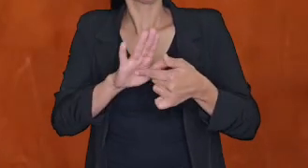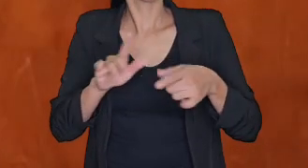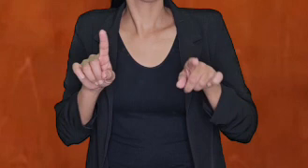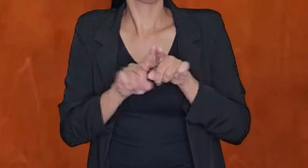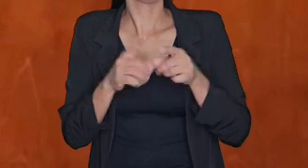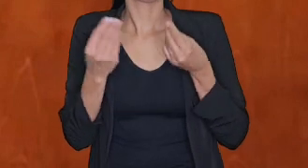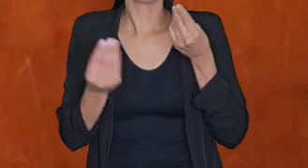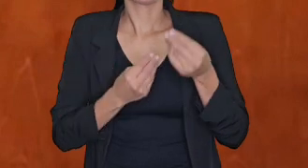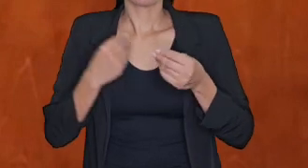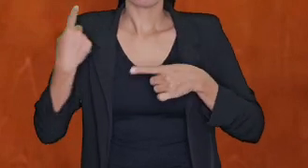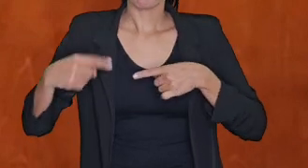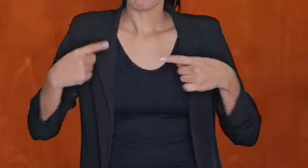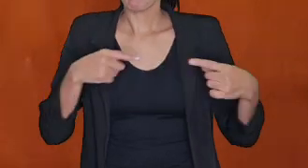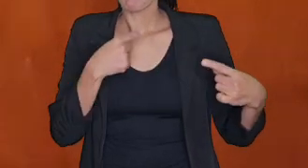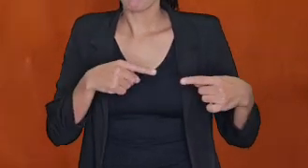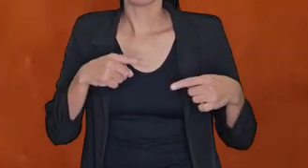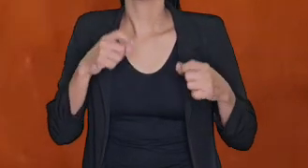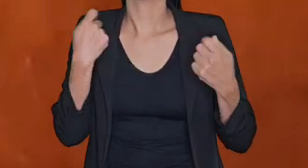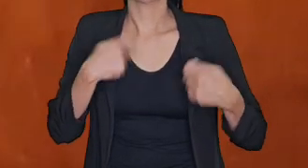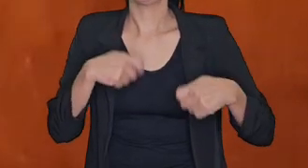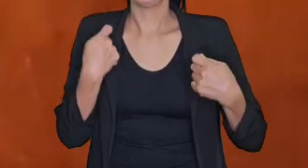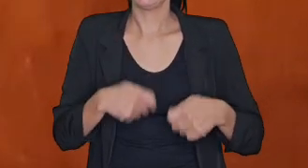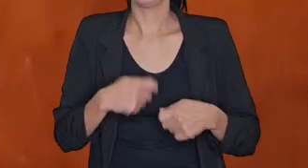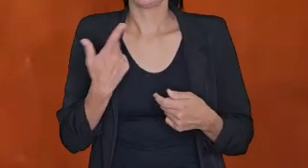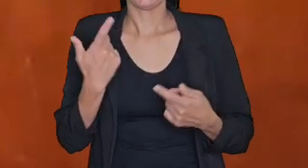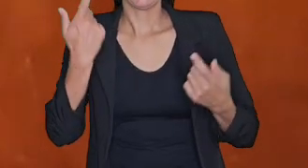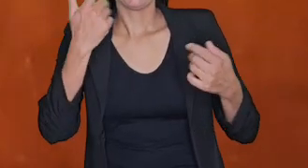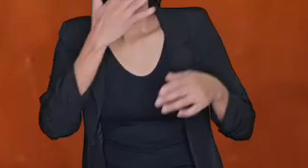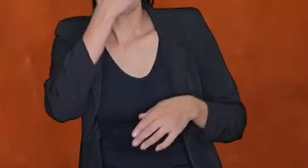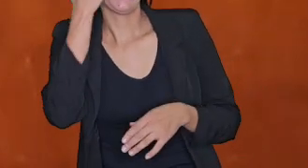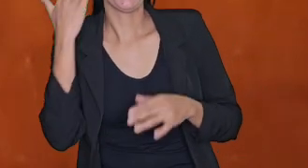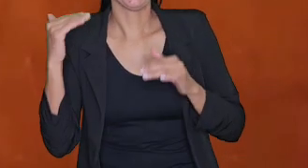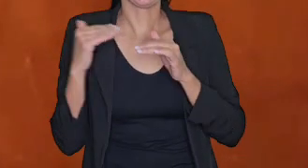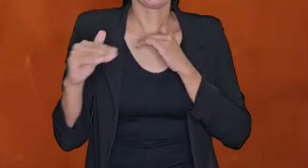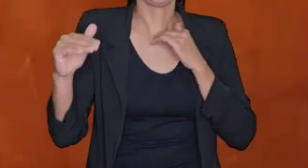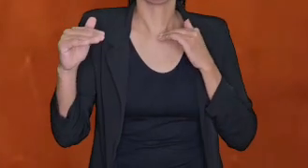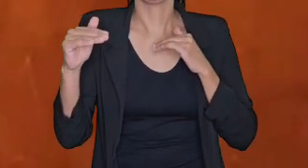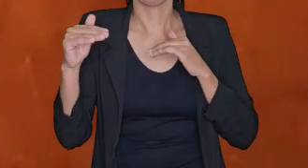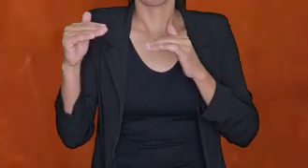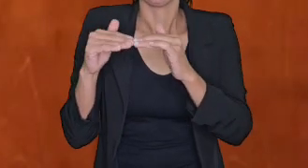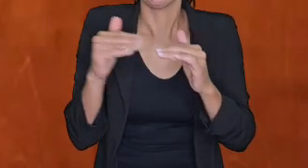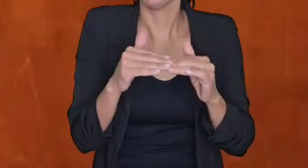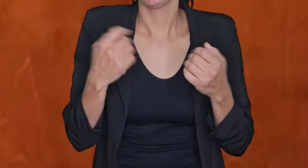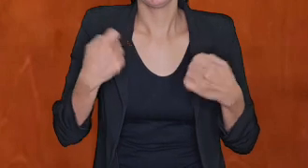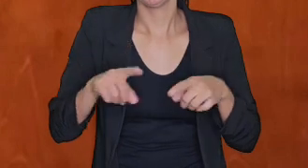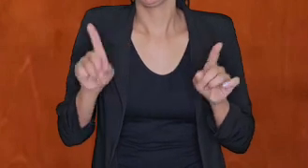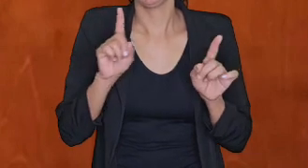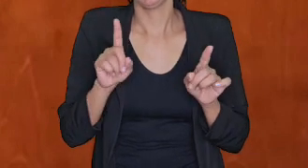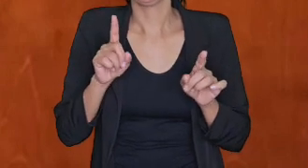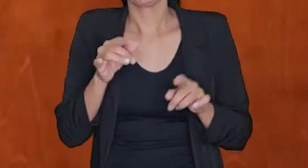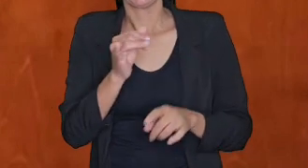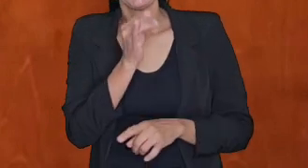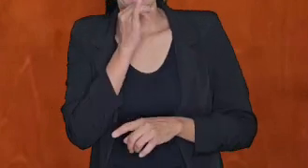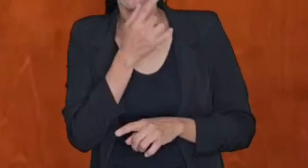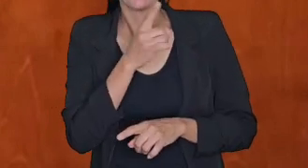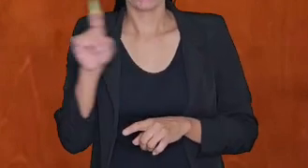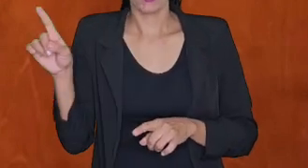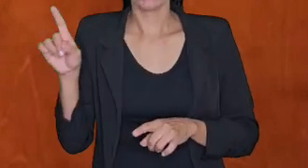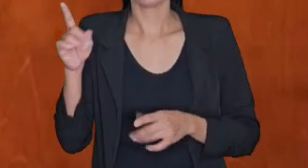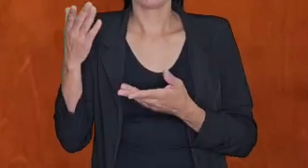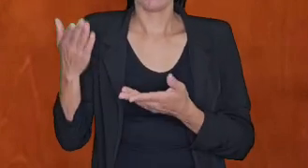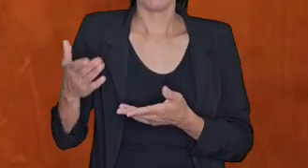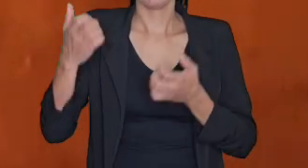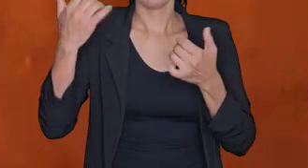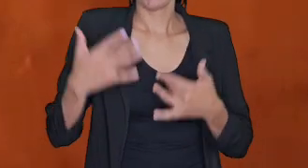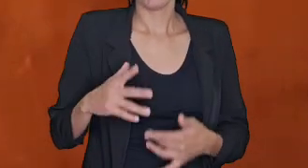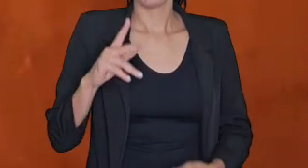ser pensado, tem que trazer, digamos assim, discussão. Não há necessidade de ninguém concordar com ninguém,